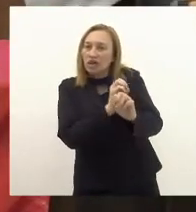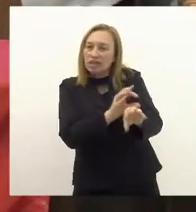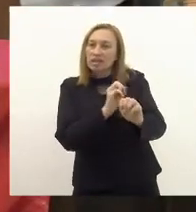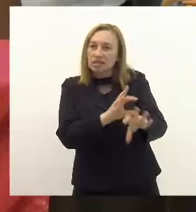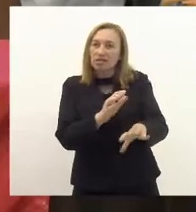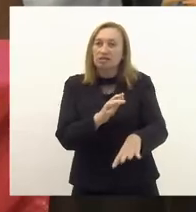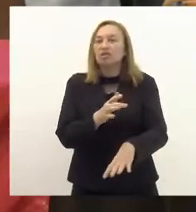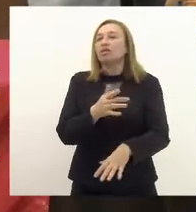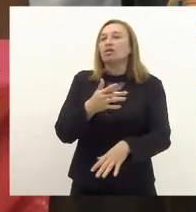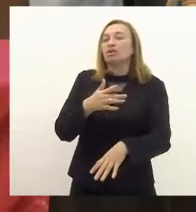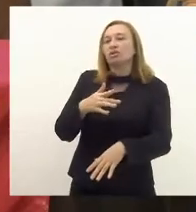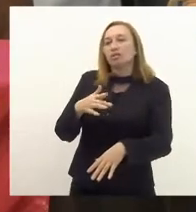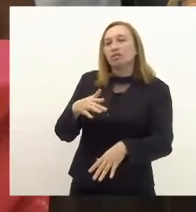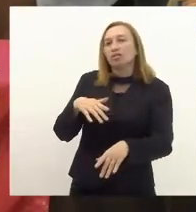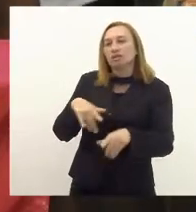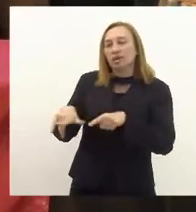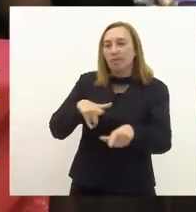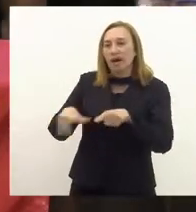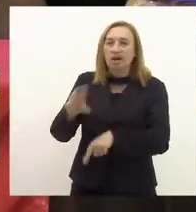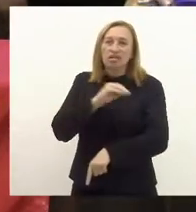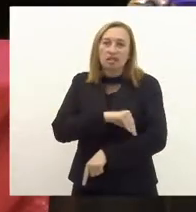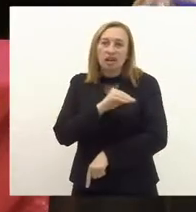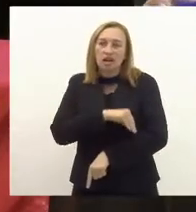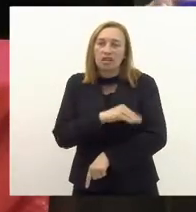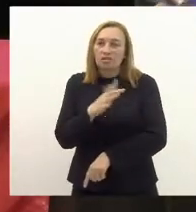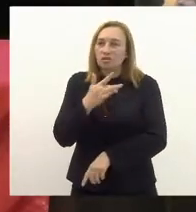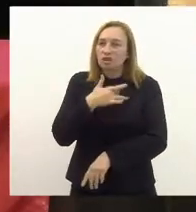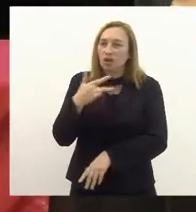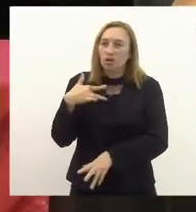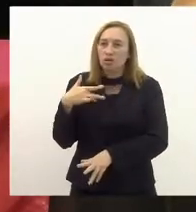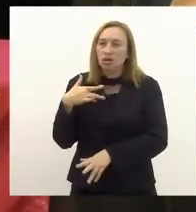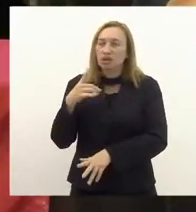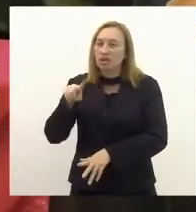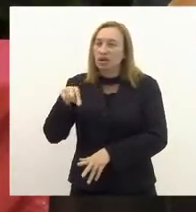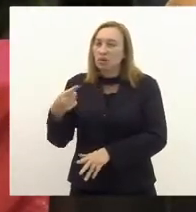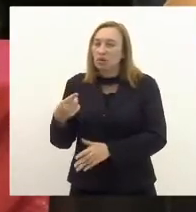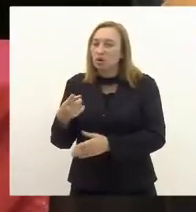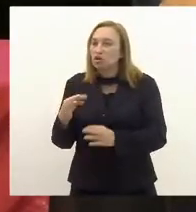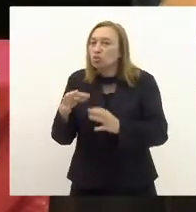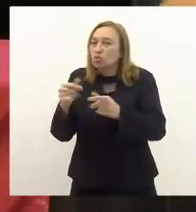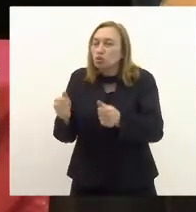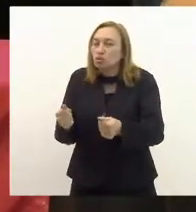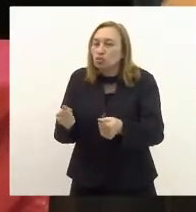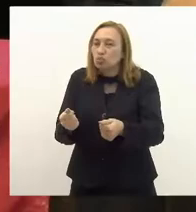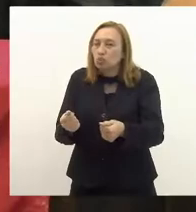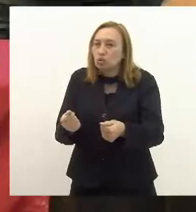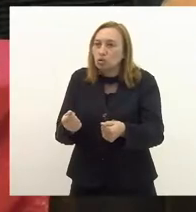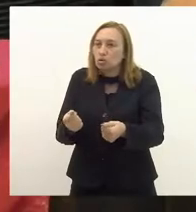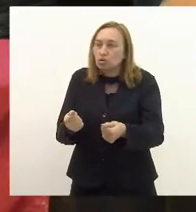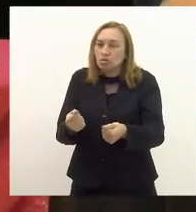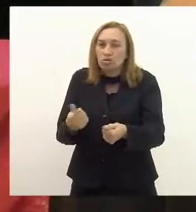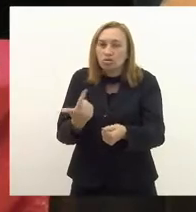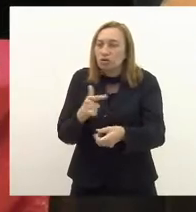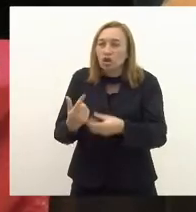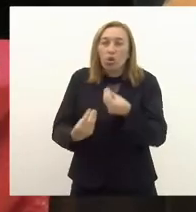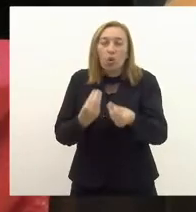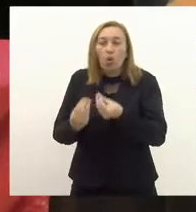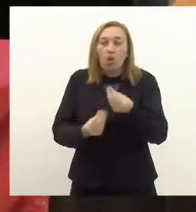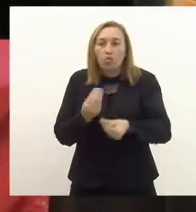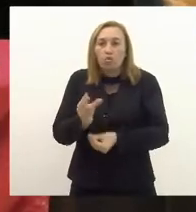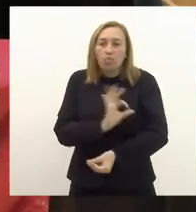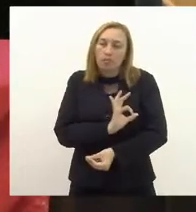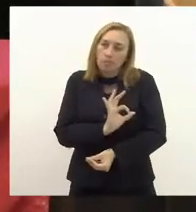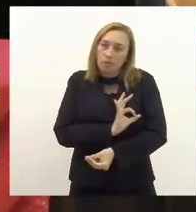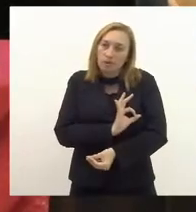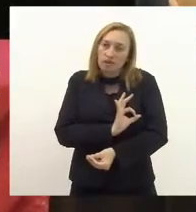com saúde, depois tudo na DECRAD, tudo na PM, não tem a menor possibilidade. É claro que a